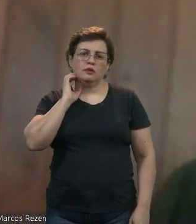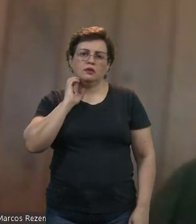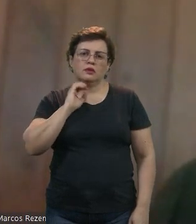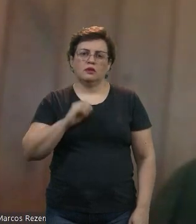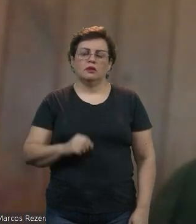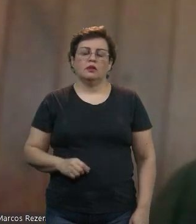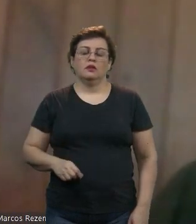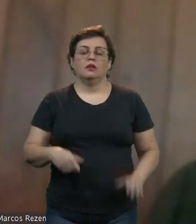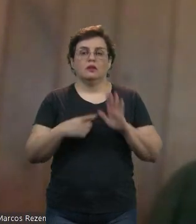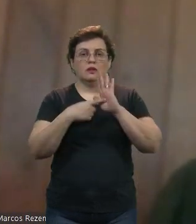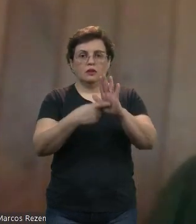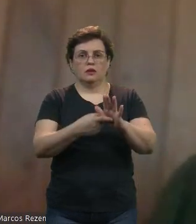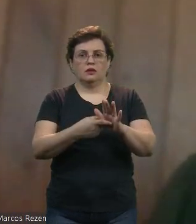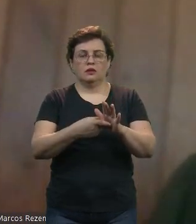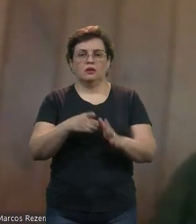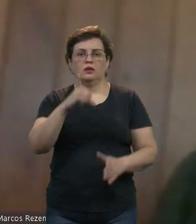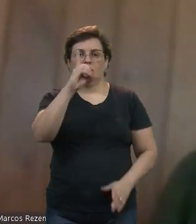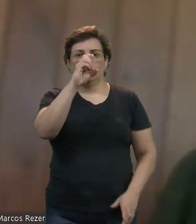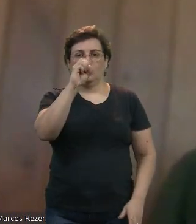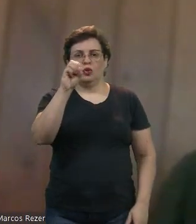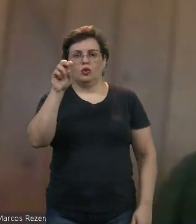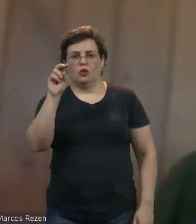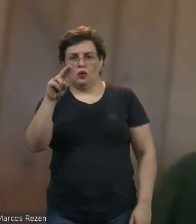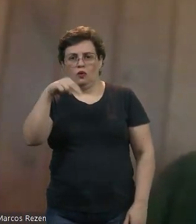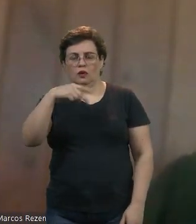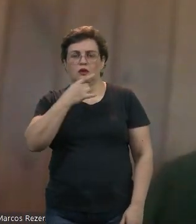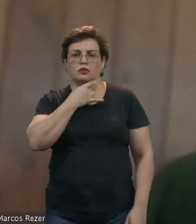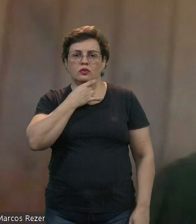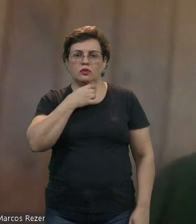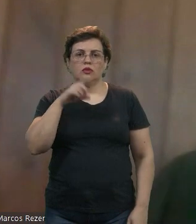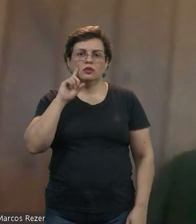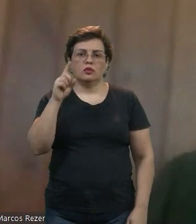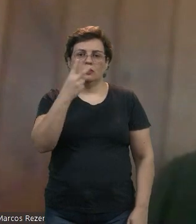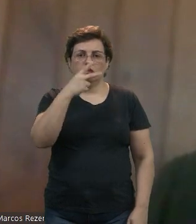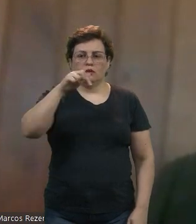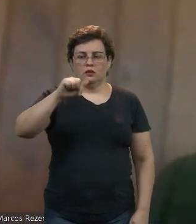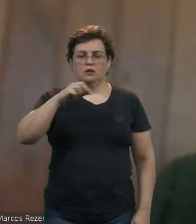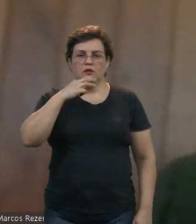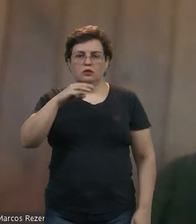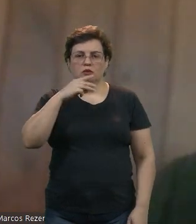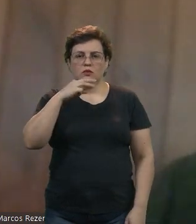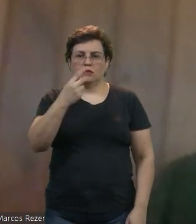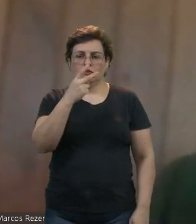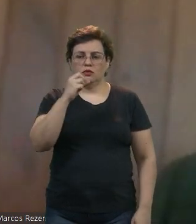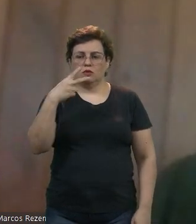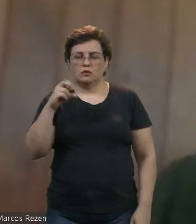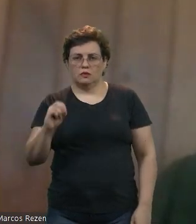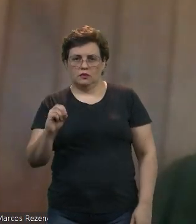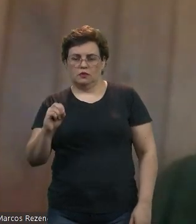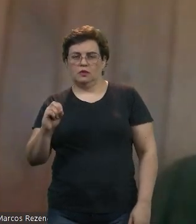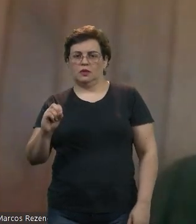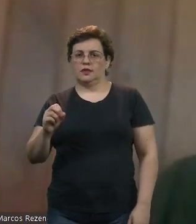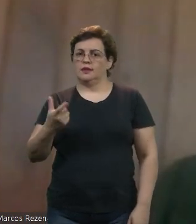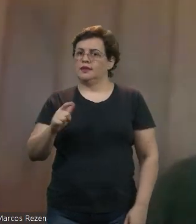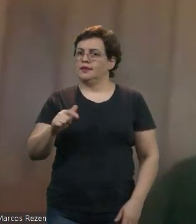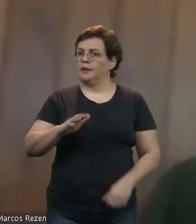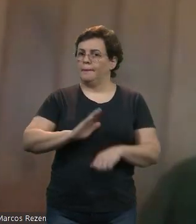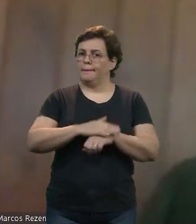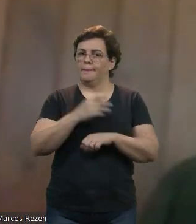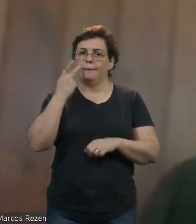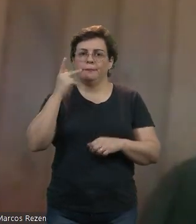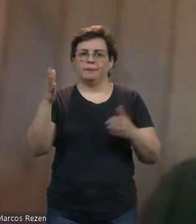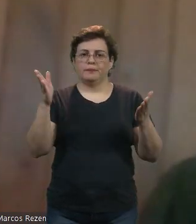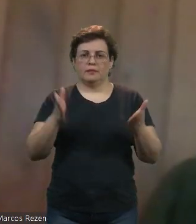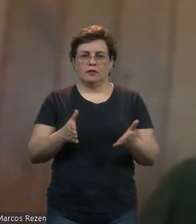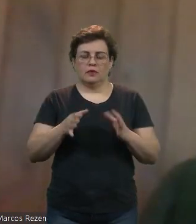Diário Oficial do município de Marília ocorreu em 27 de março de 2020. Sem mais para o momento, colocamos à disposição